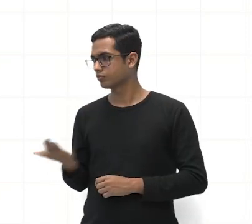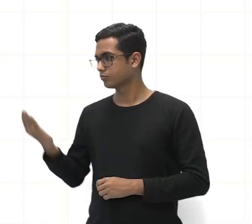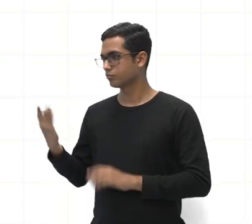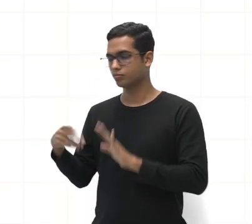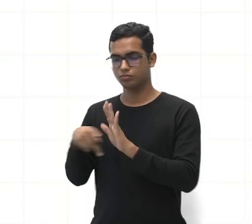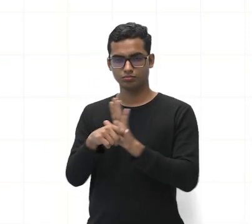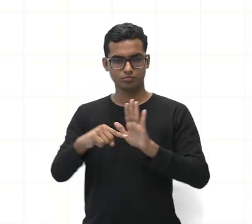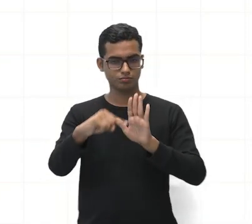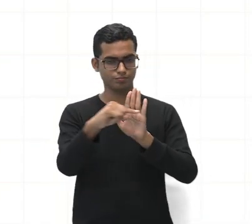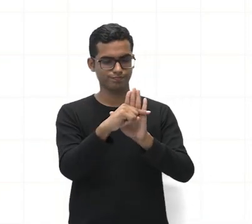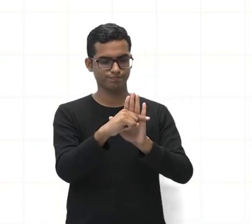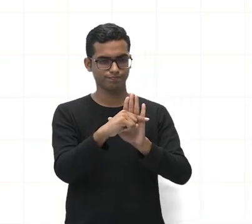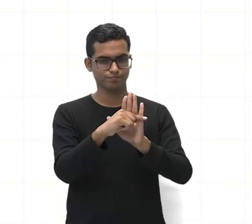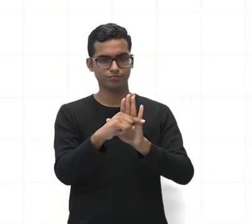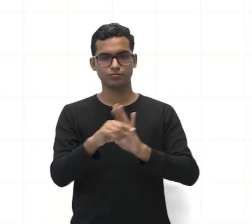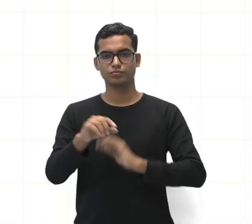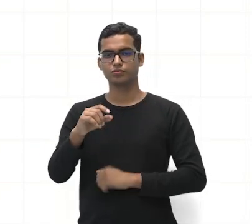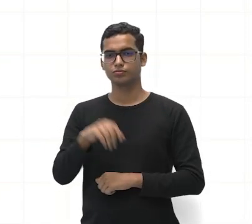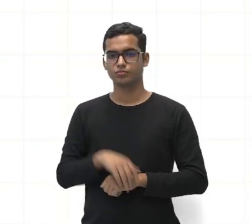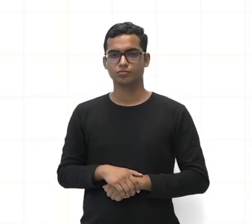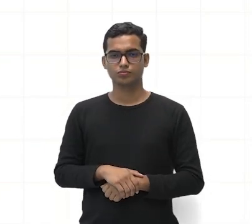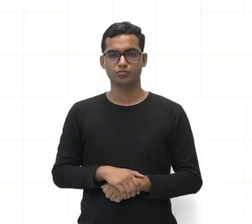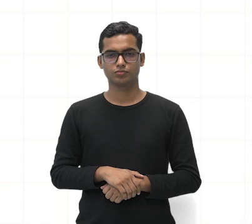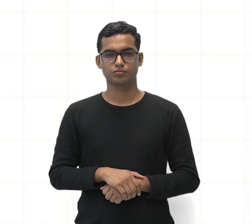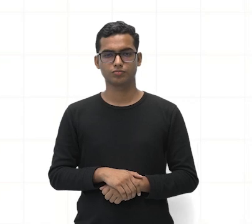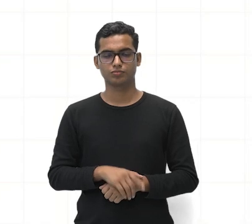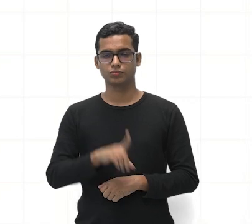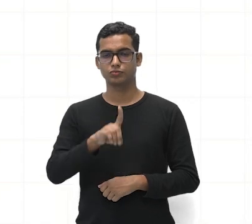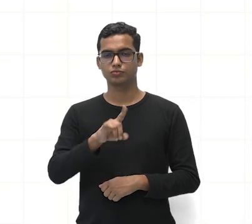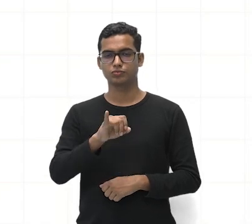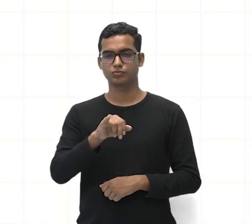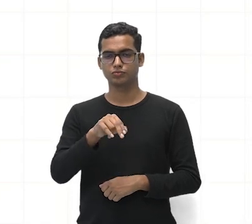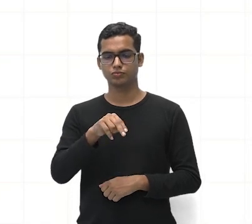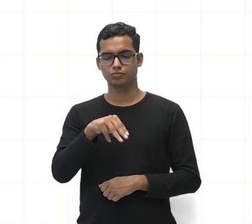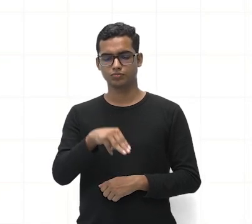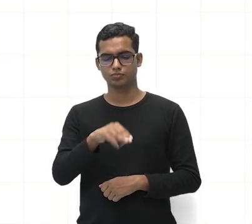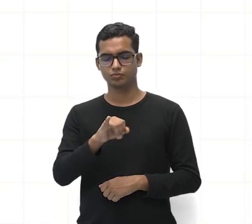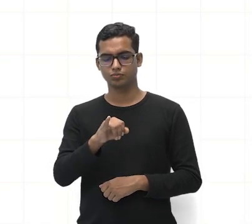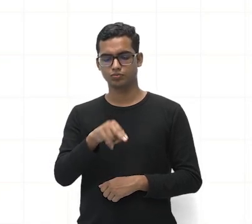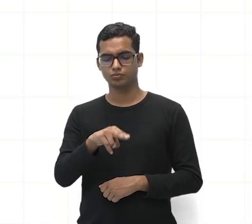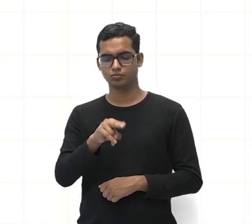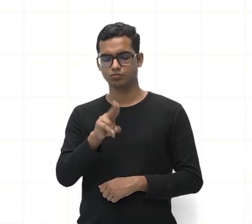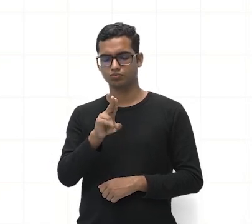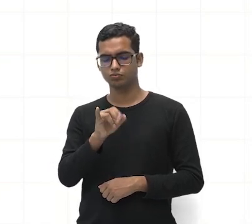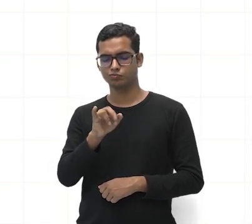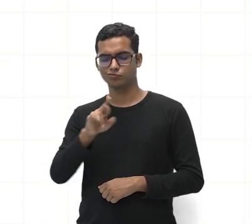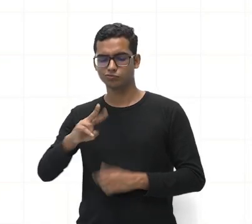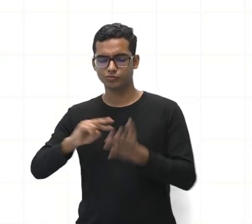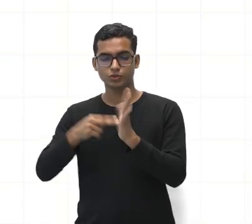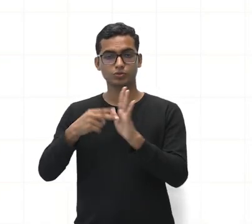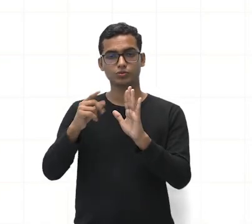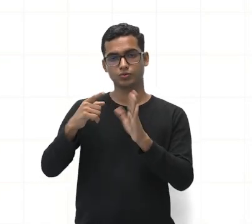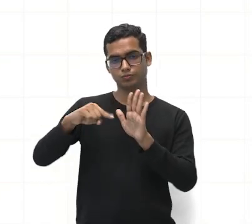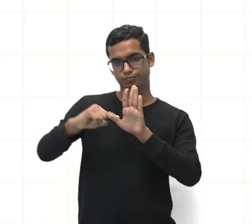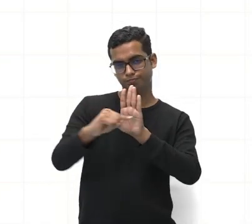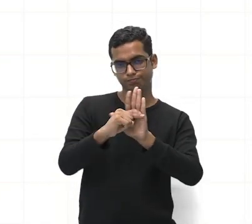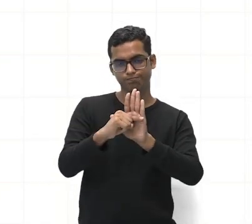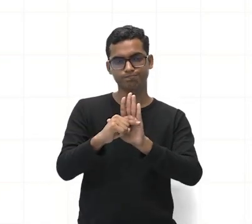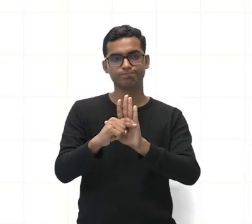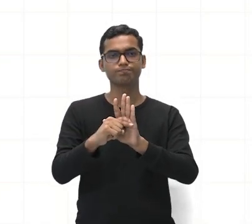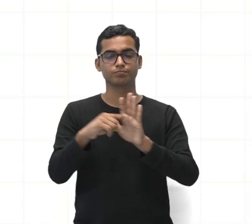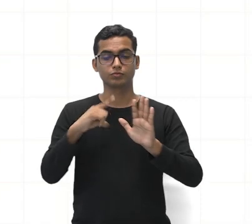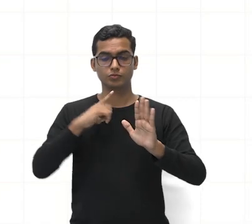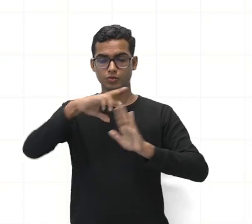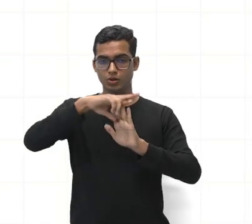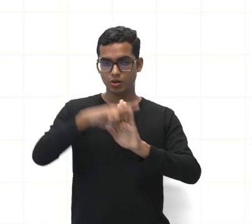Tá legal? E aí, pessoal, tem que ficar esperto na hora de subtrair, porque tem uma regrinha básica, tá bom? Sempre, falar em